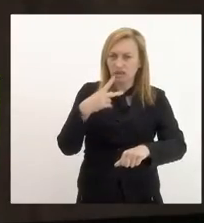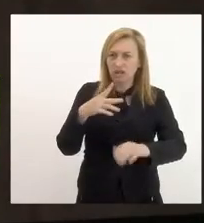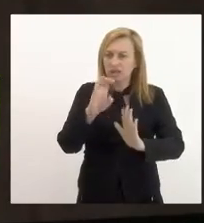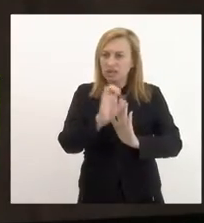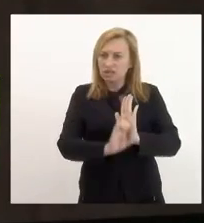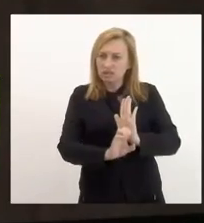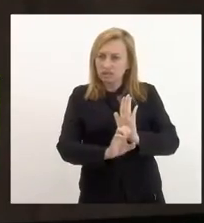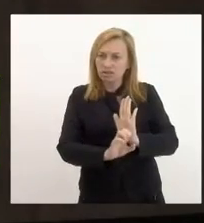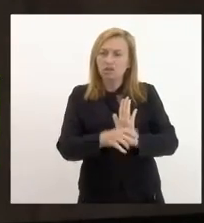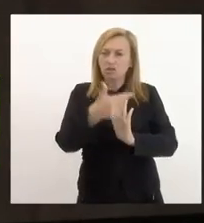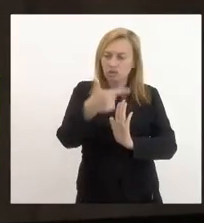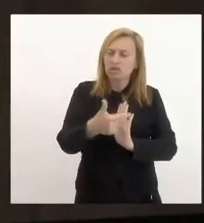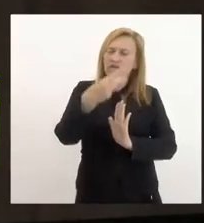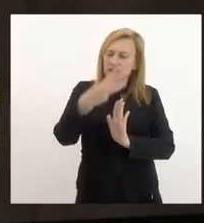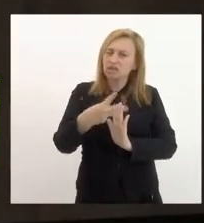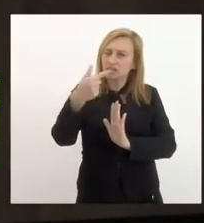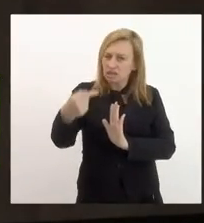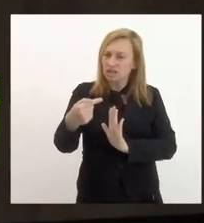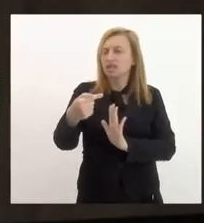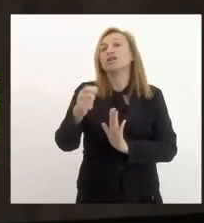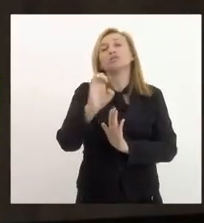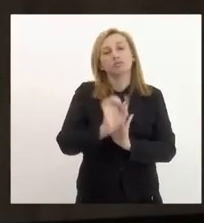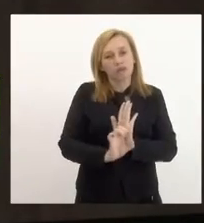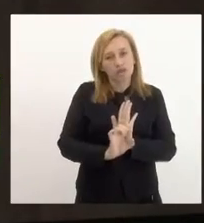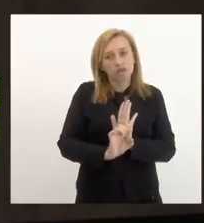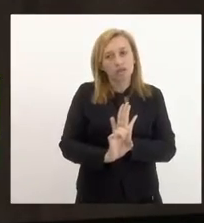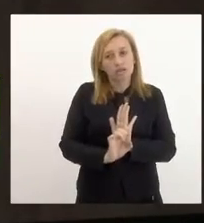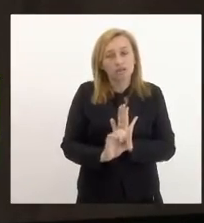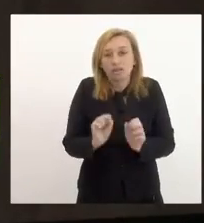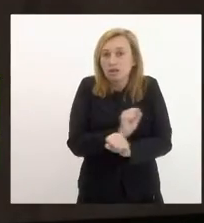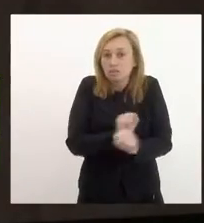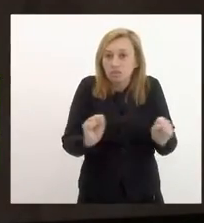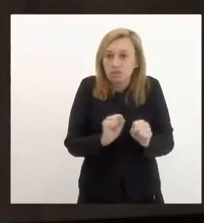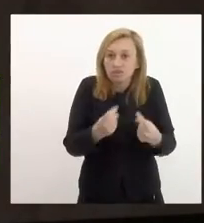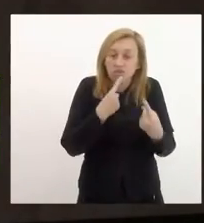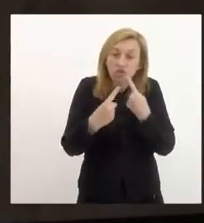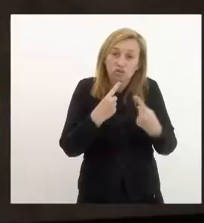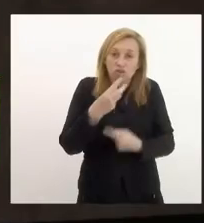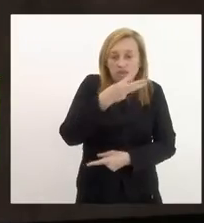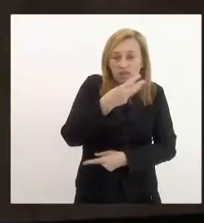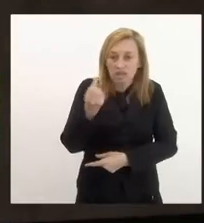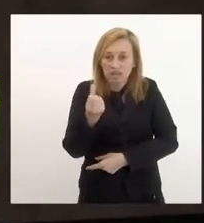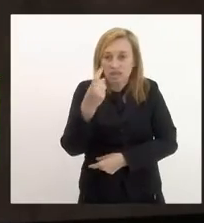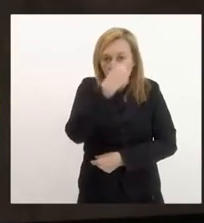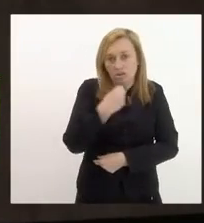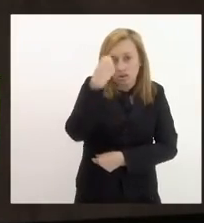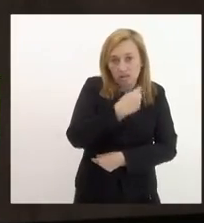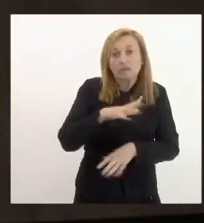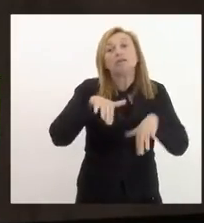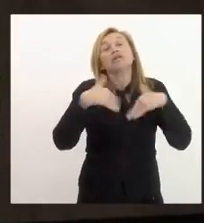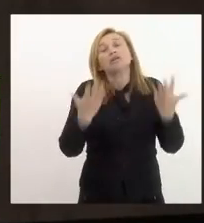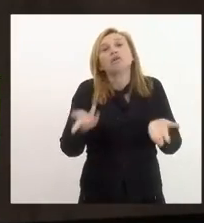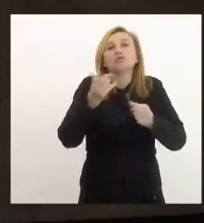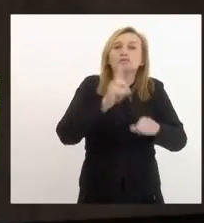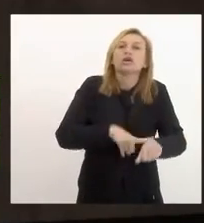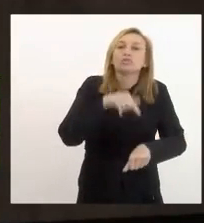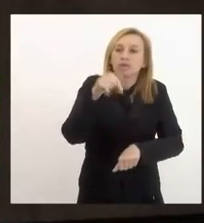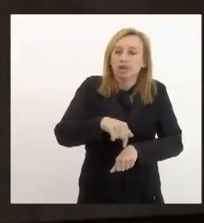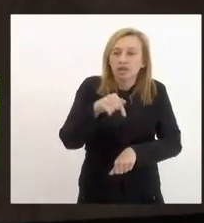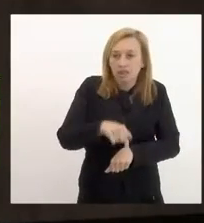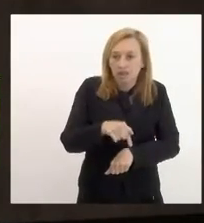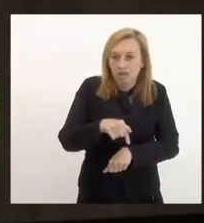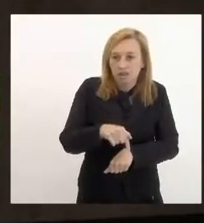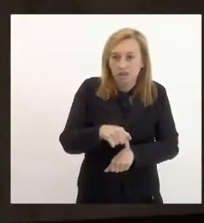das emendas porque são 237 emendas que é impossível discutir em 36 horas então tempo aqui